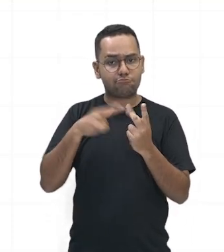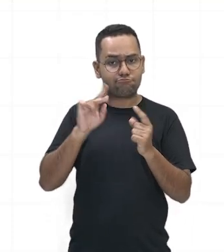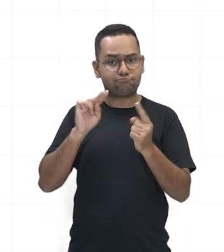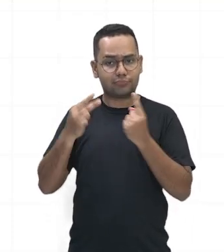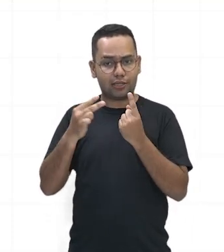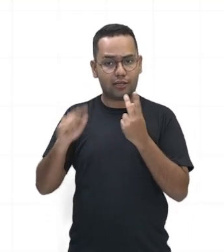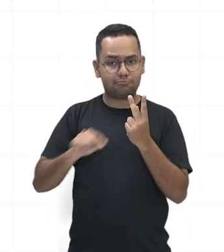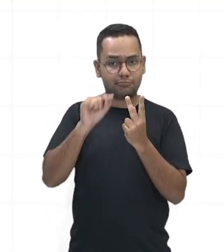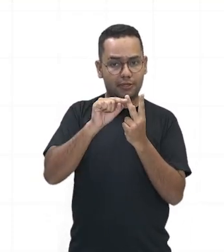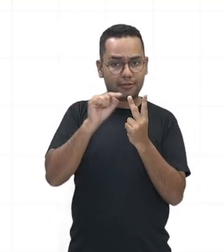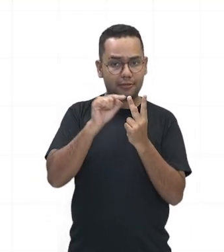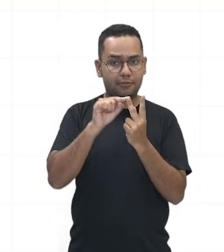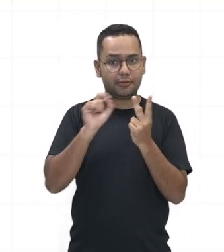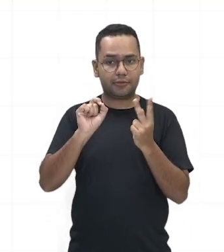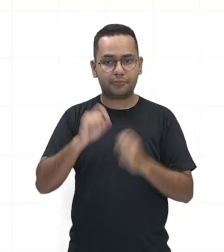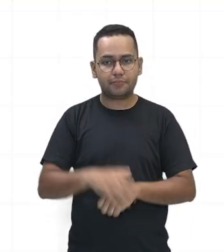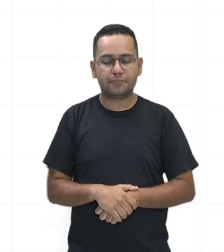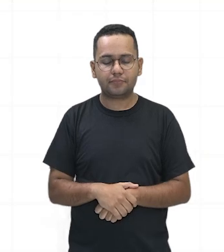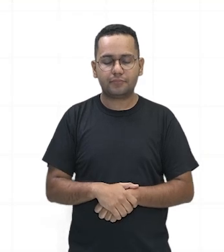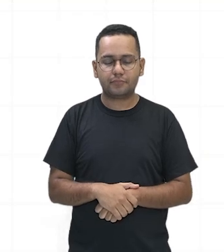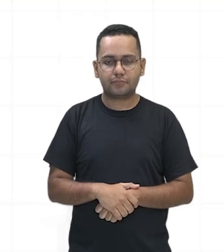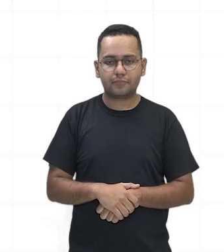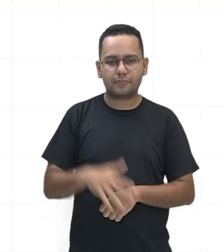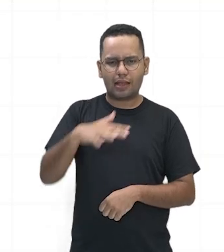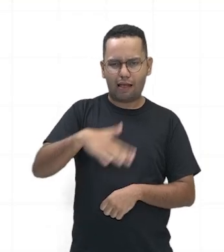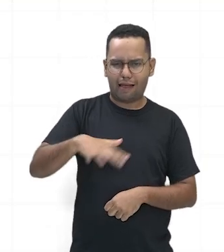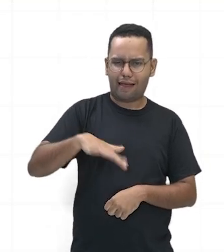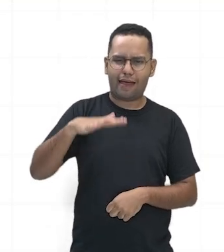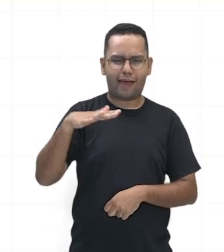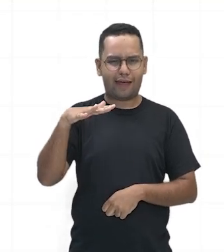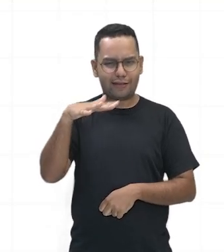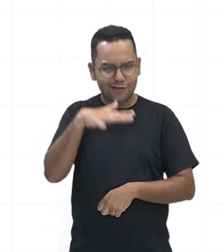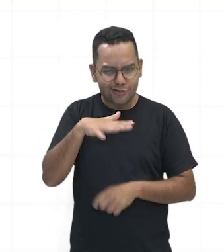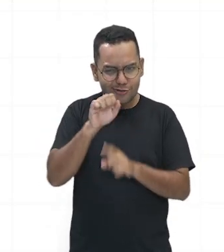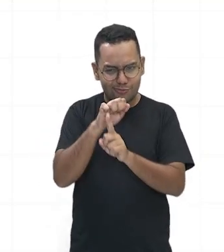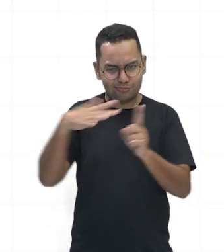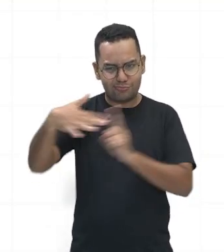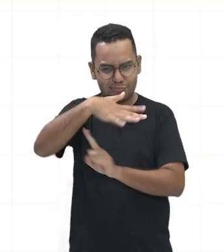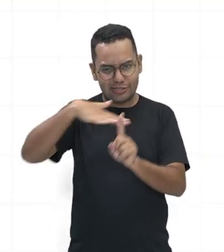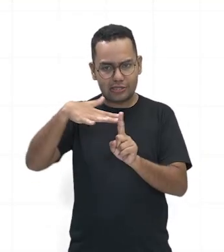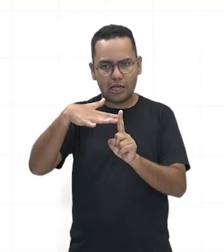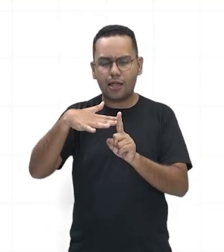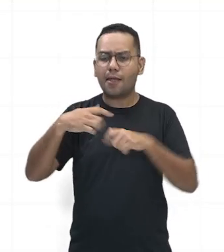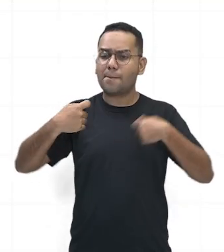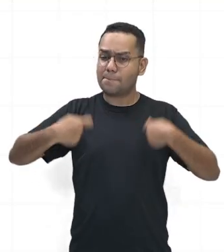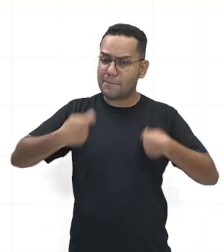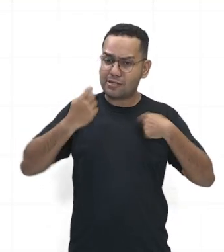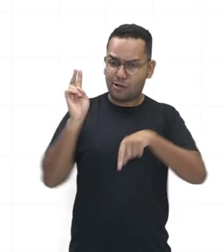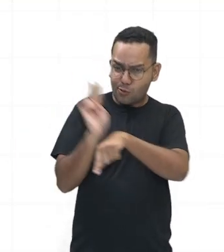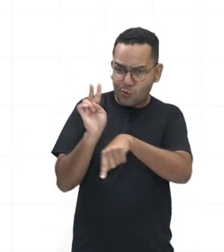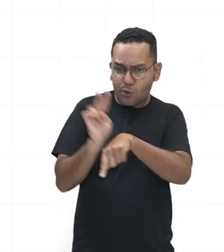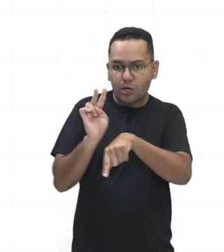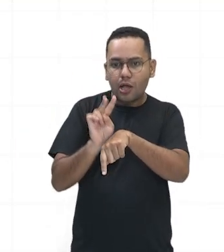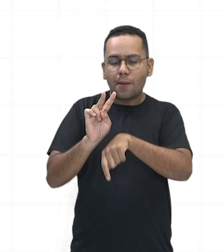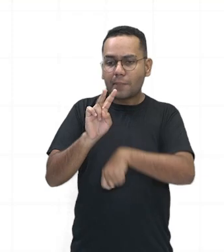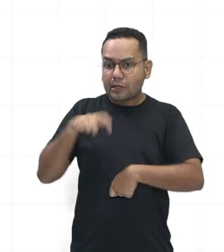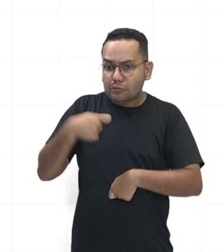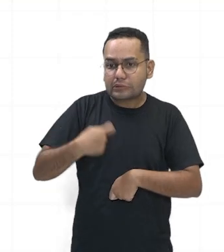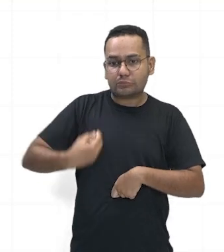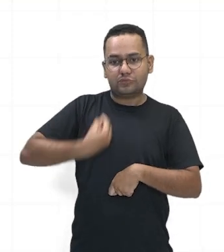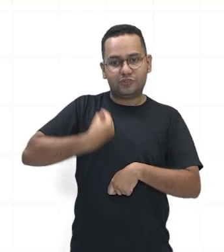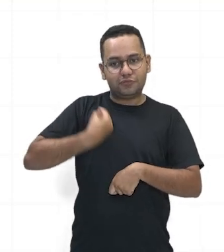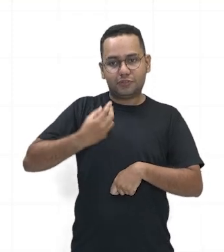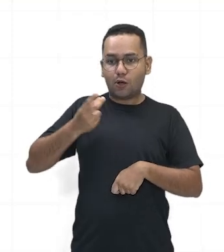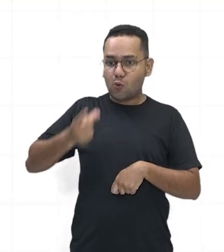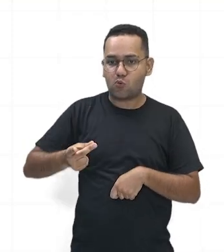o cuidado com a casa comum é necessário até para poder manter, para sustentar a vida nesse